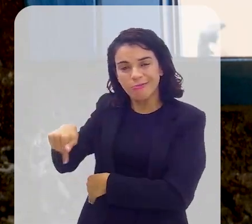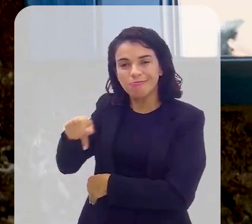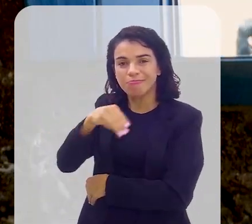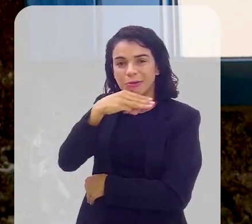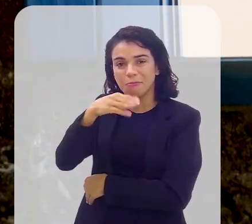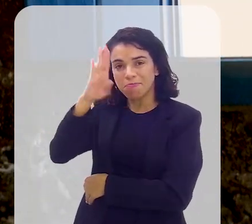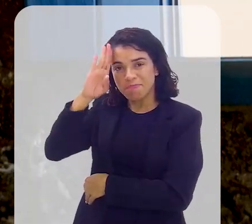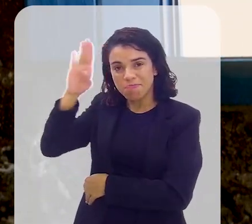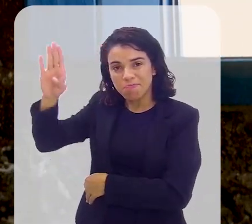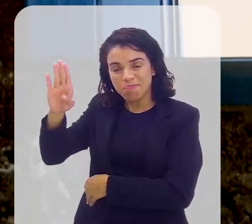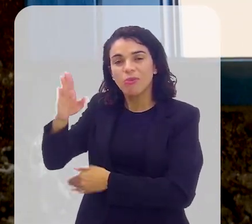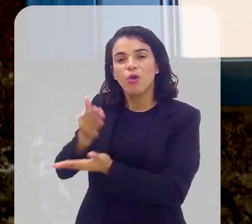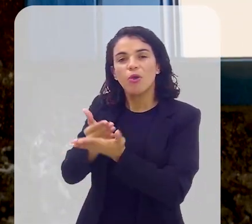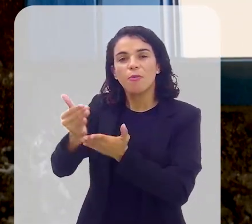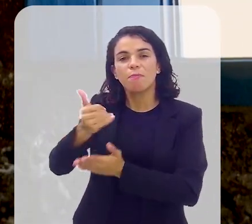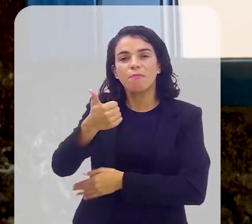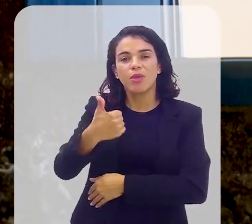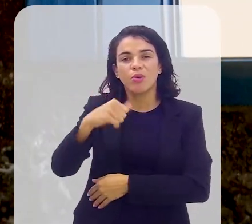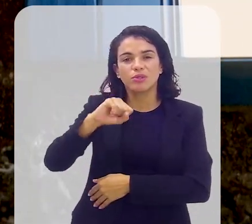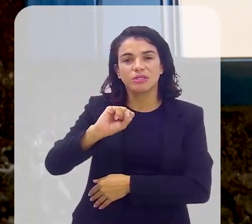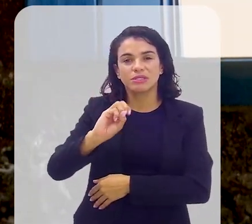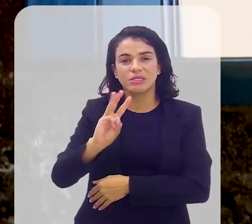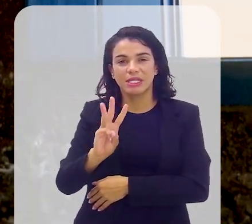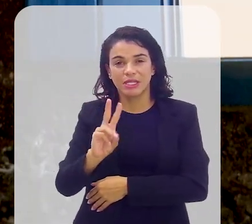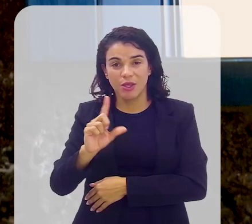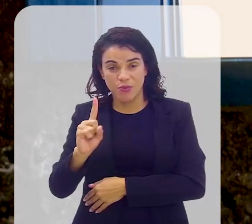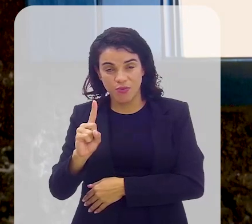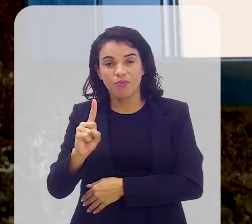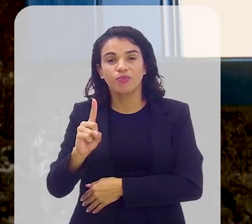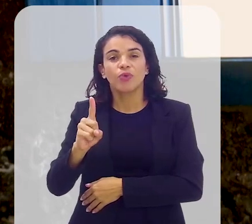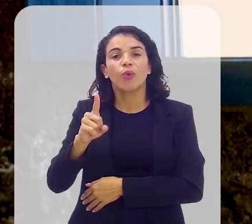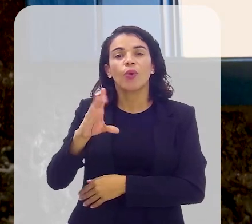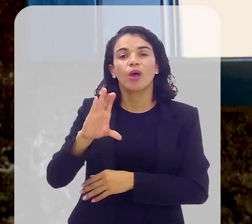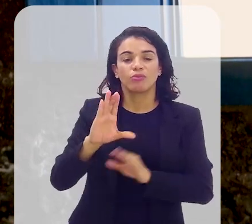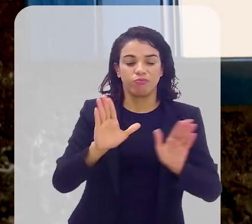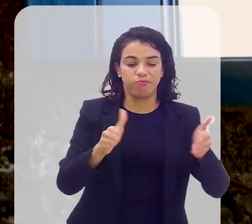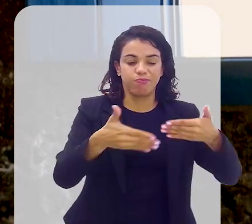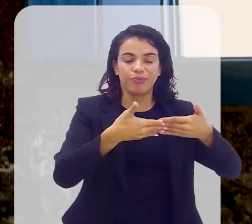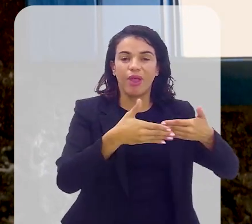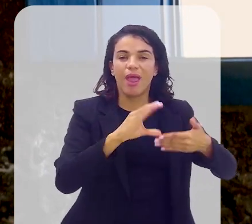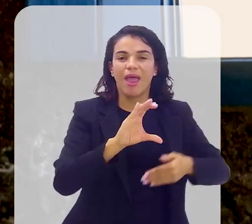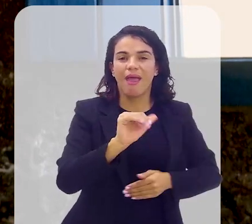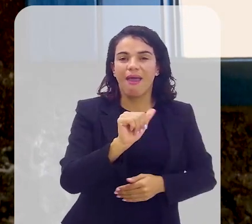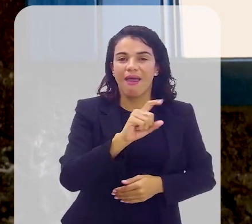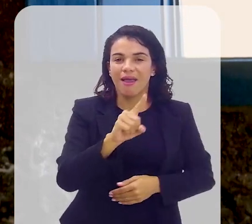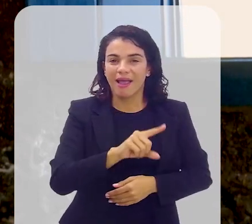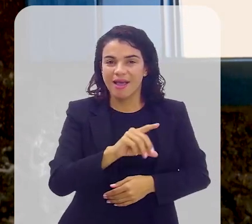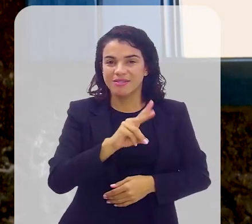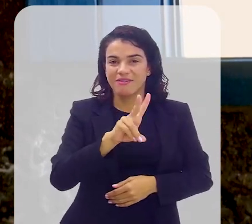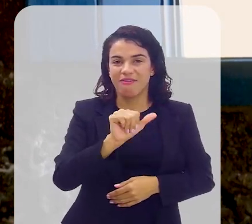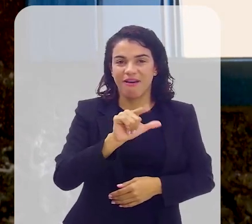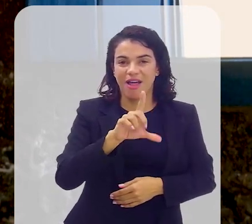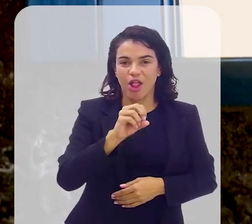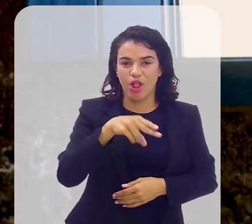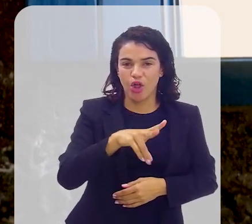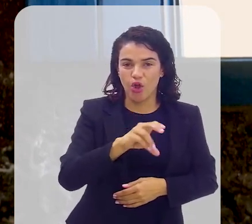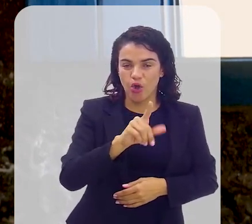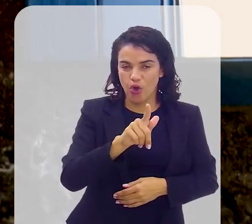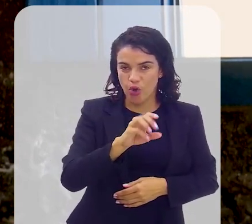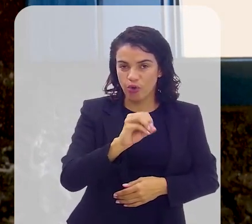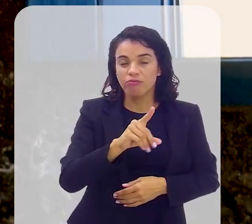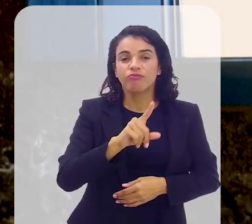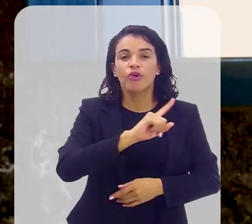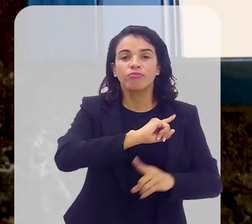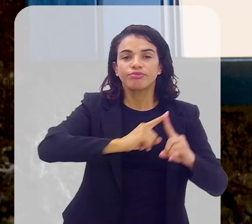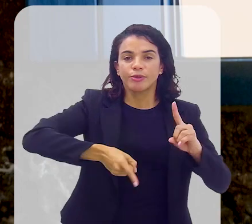Mauá aconteceu aqui em Mangaratiba, principalmente a partir de 1831, quando o Cais do Valongo foi fechado por força da lei